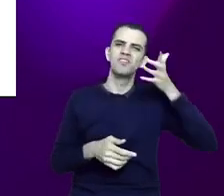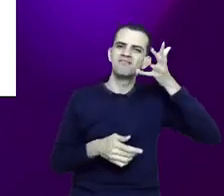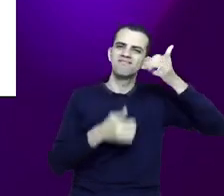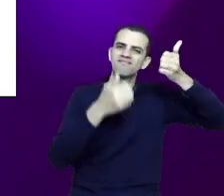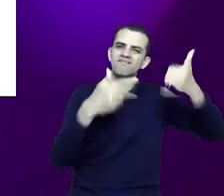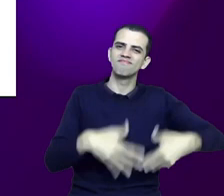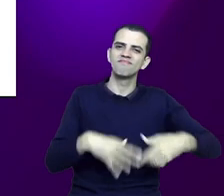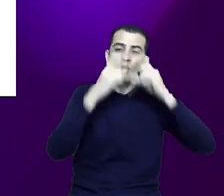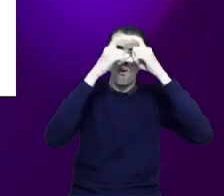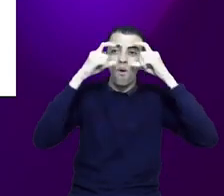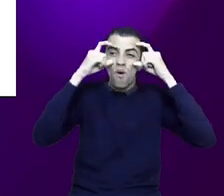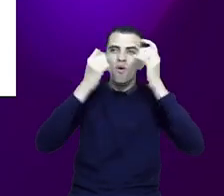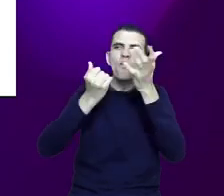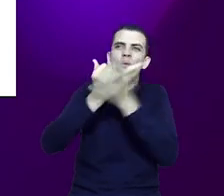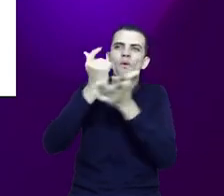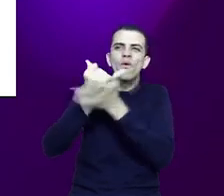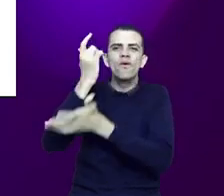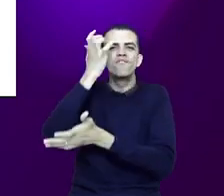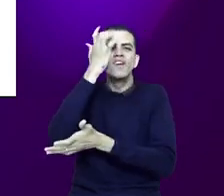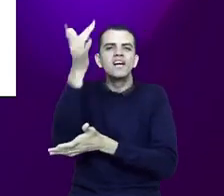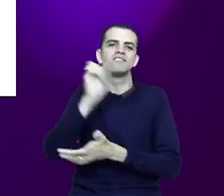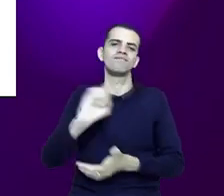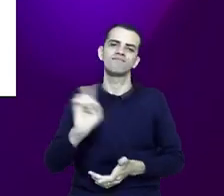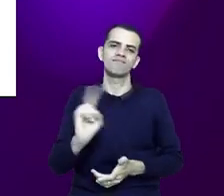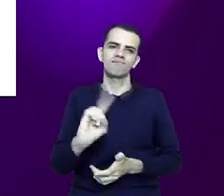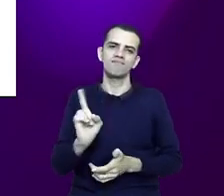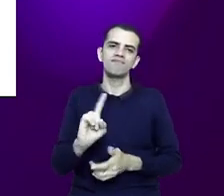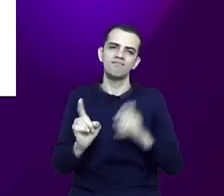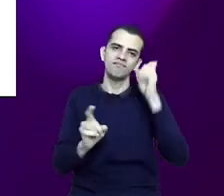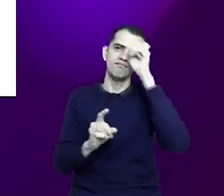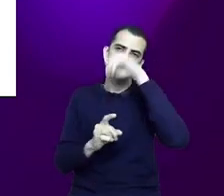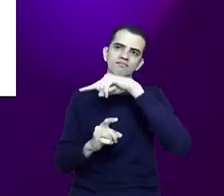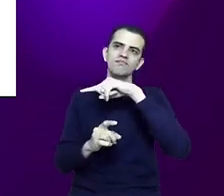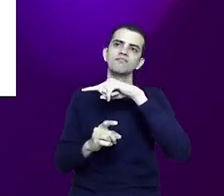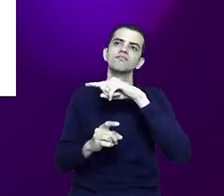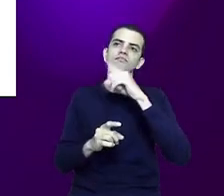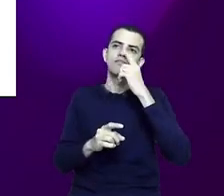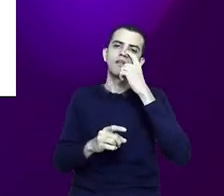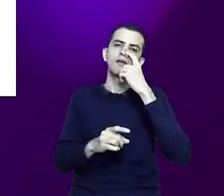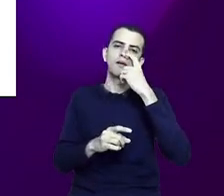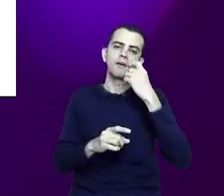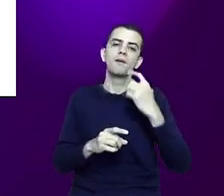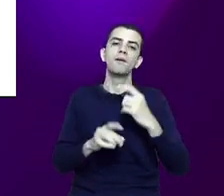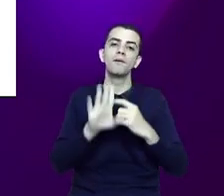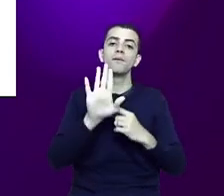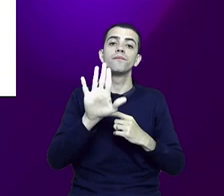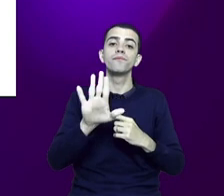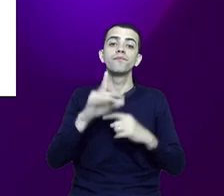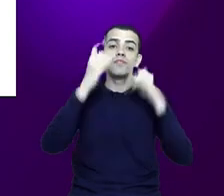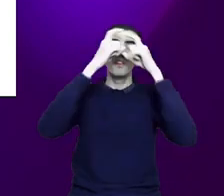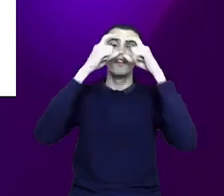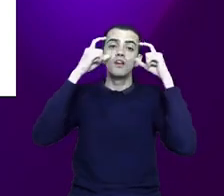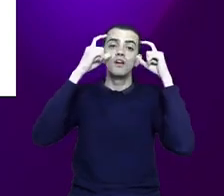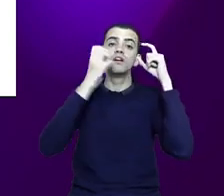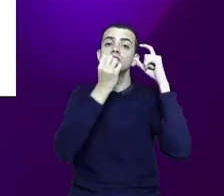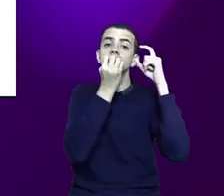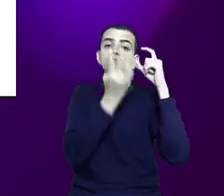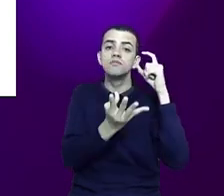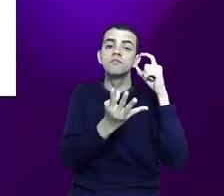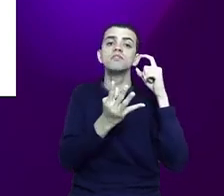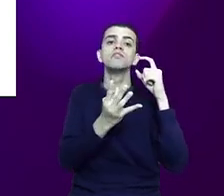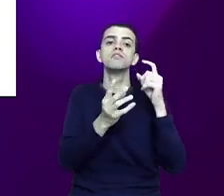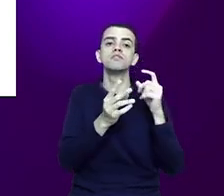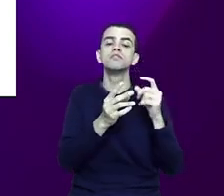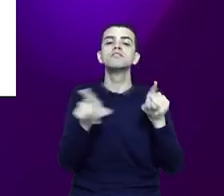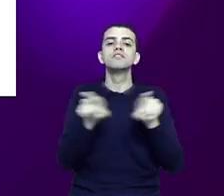o que dificulta a popularização desse recurso, imaginando ainda que ele não deixa resíduo, que ele é reprodutível em